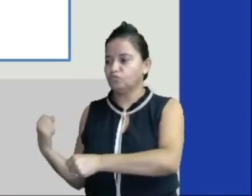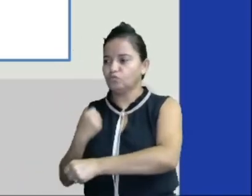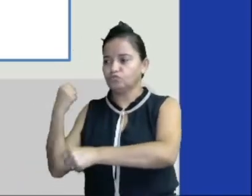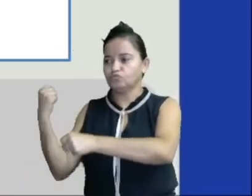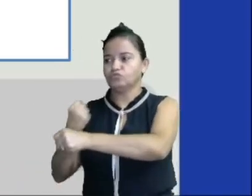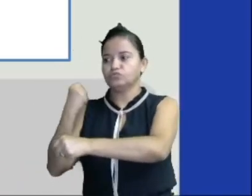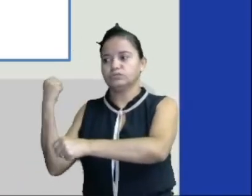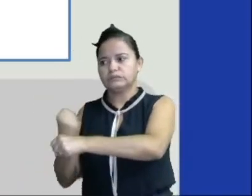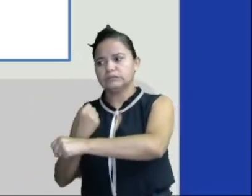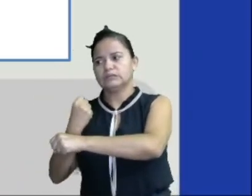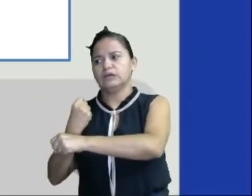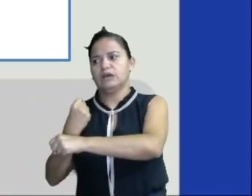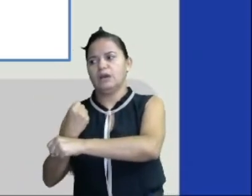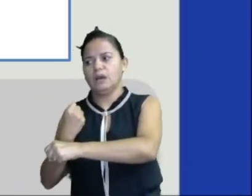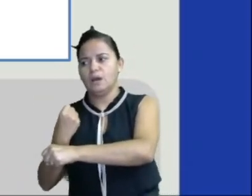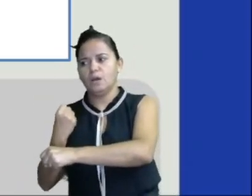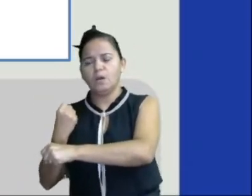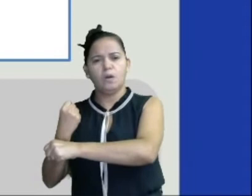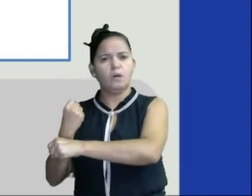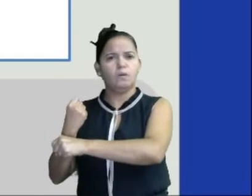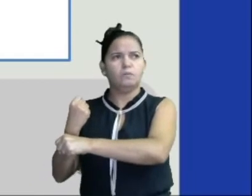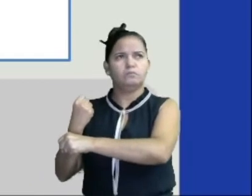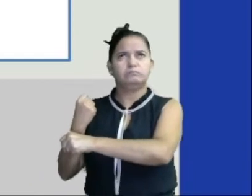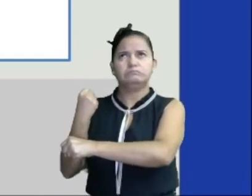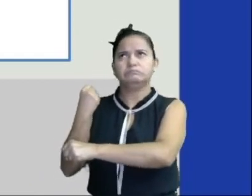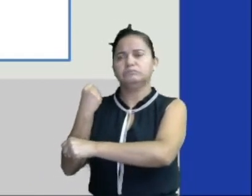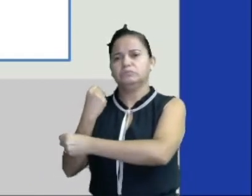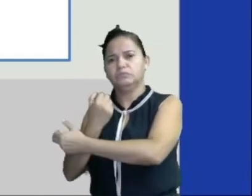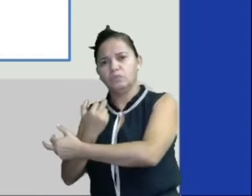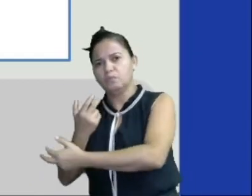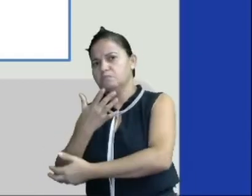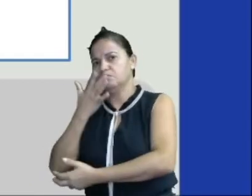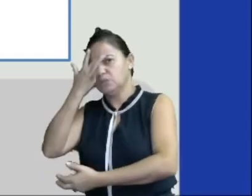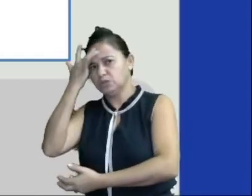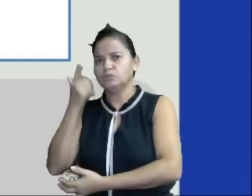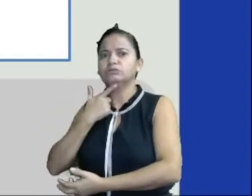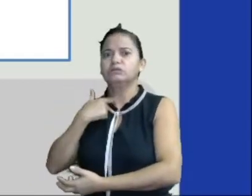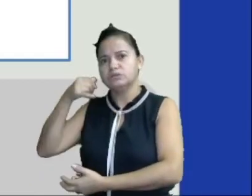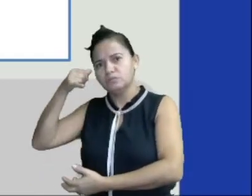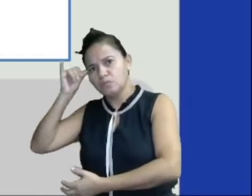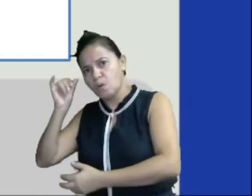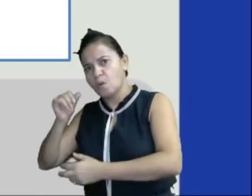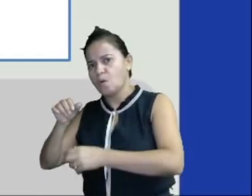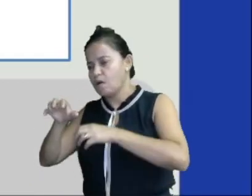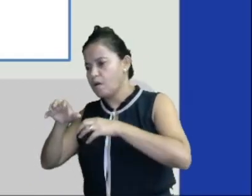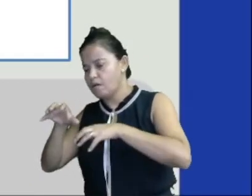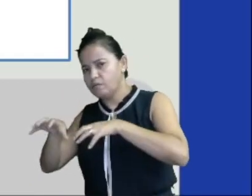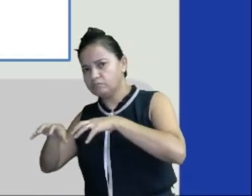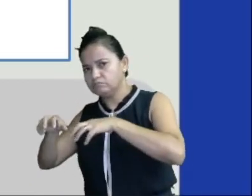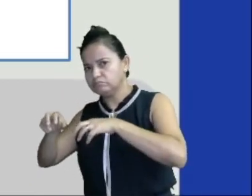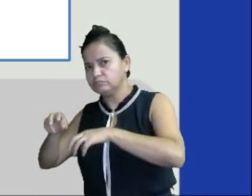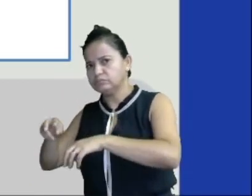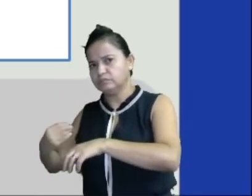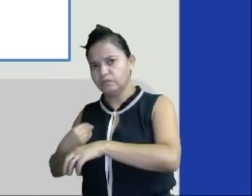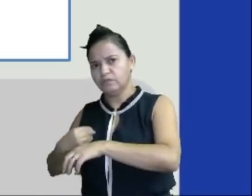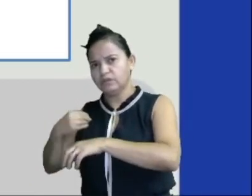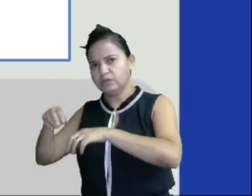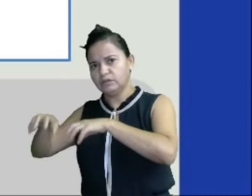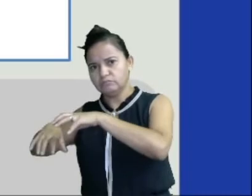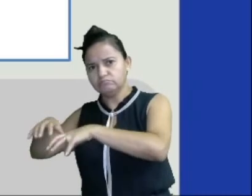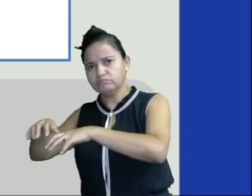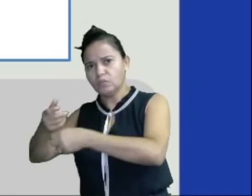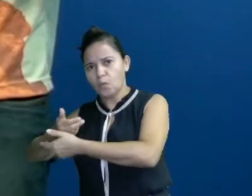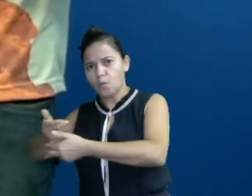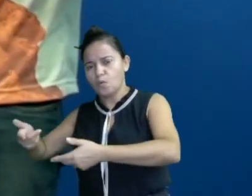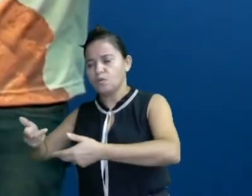de pastos, né, para criação, por exemplo, de bovina, né, de bois, agropecuária, utilização pela agricultura.